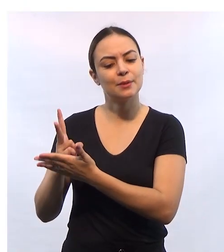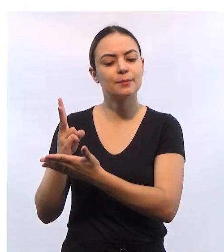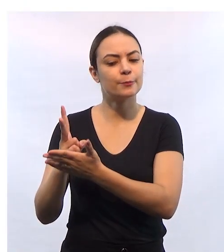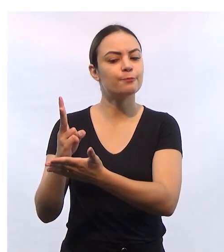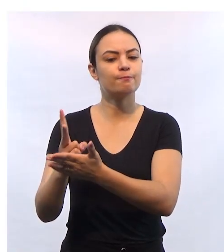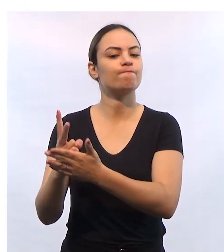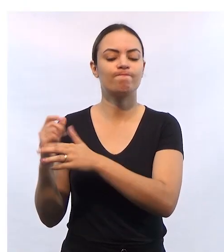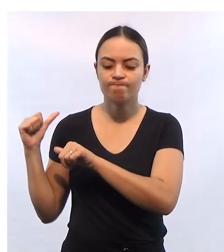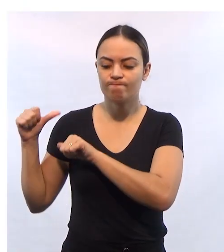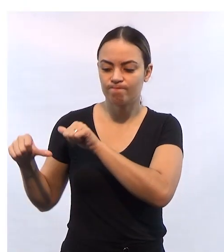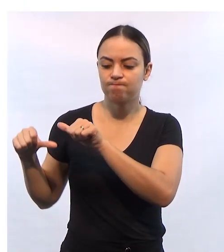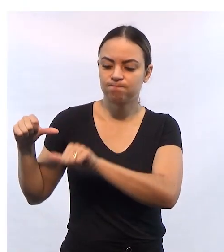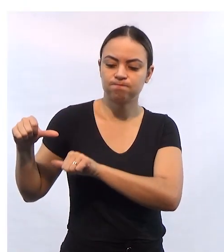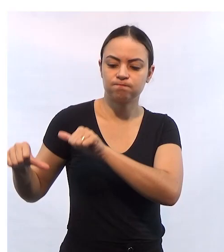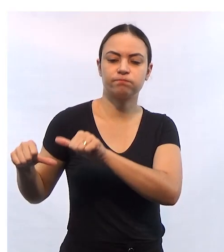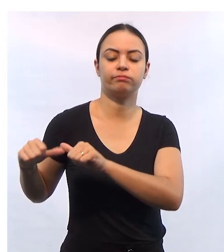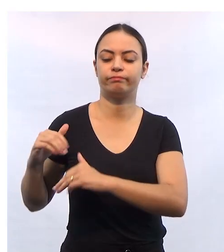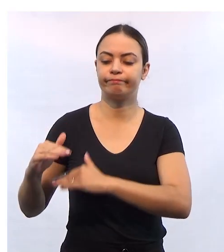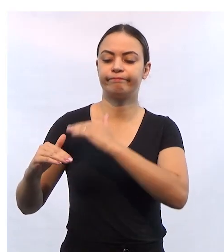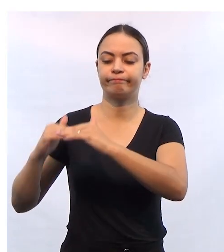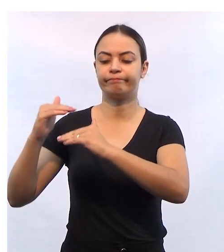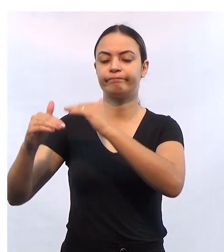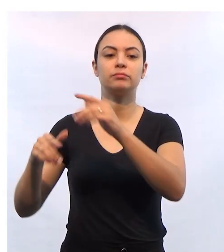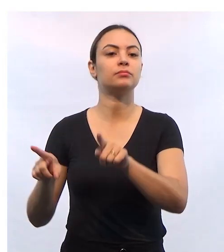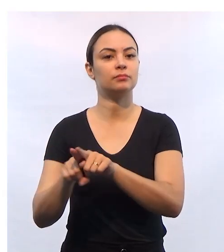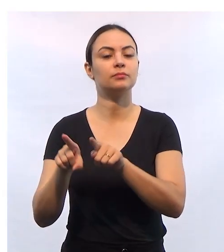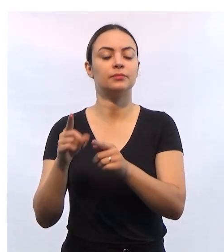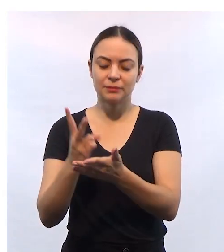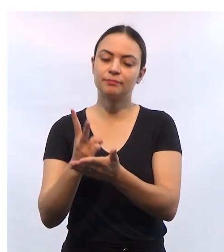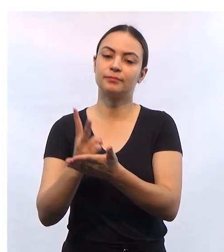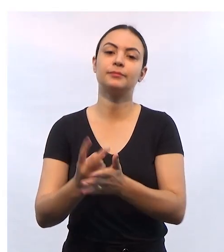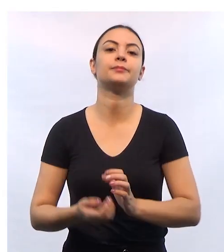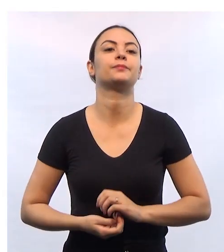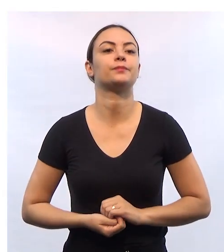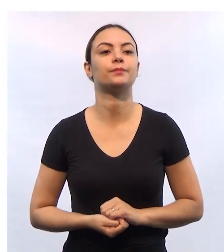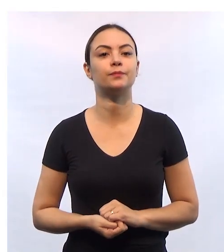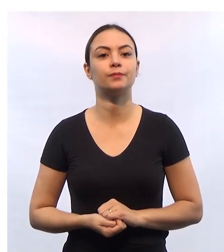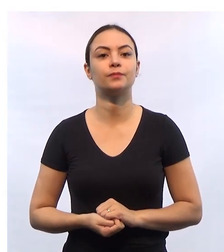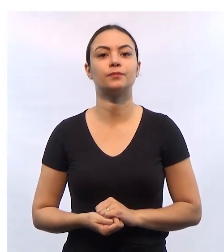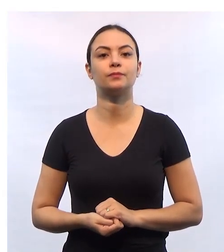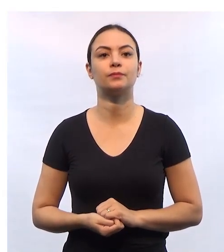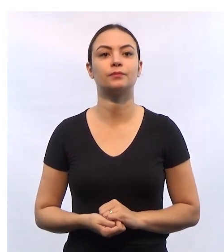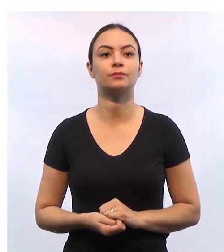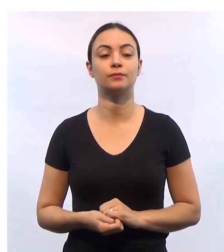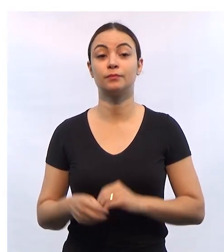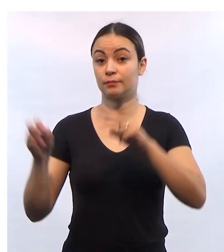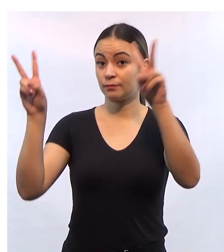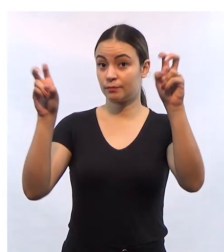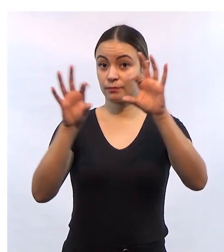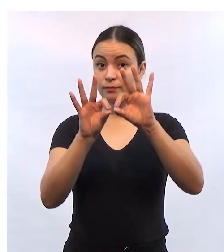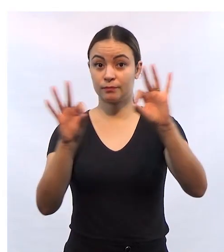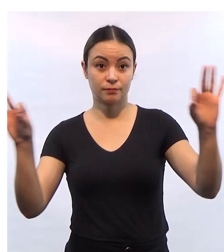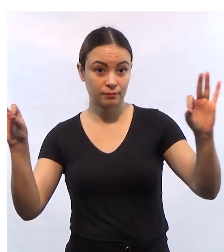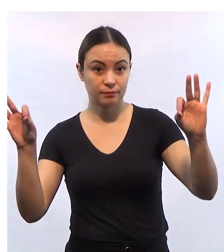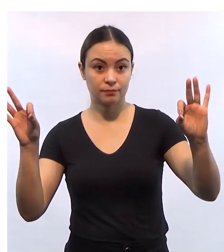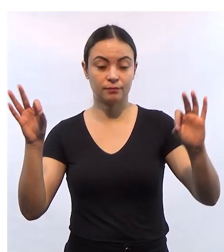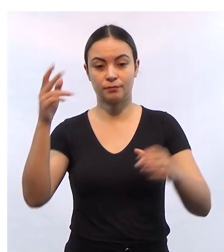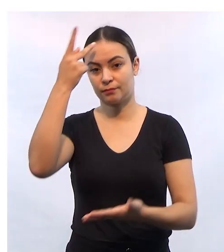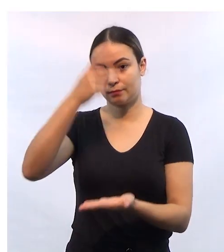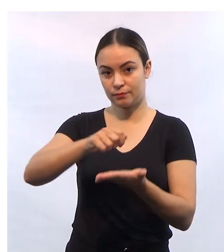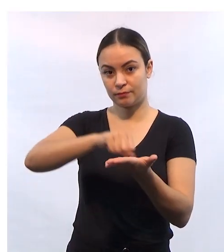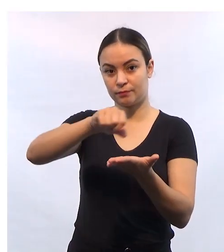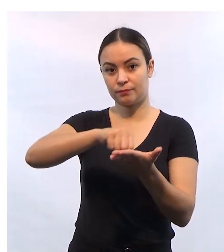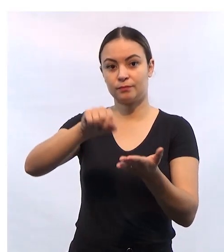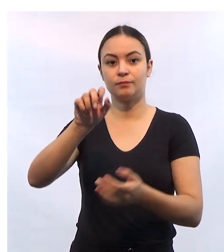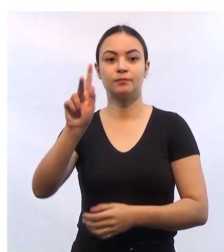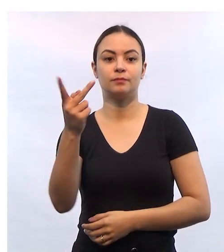vez mais. E ainda, olha só, era onde eu queria chegar com vocês, ó. O Heráclito de Éfeso, né, ó,